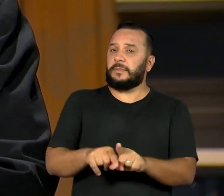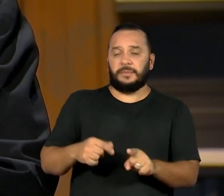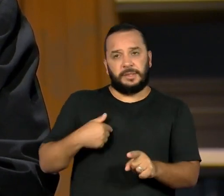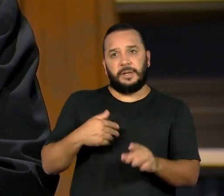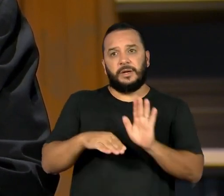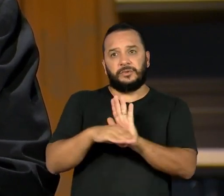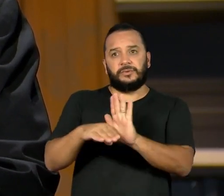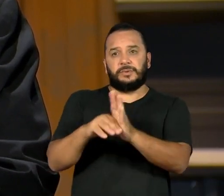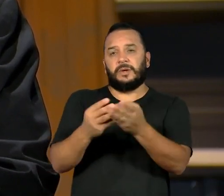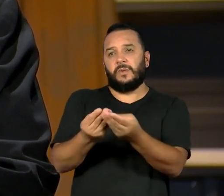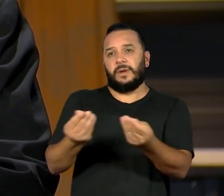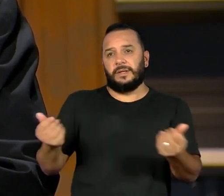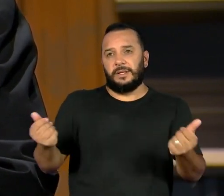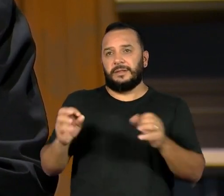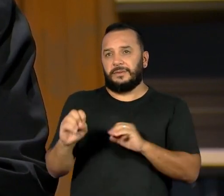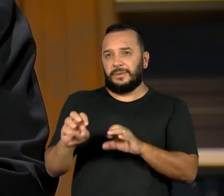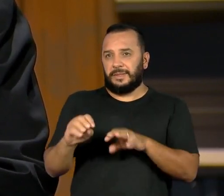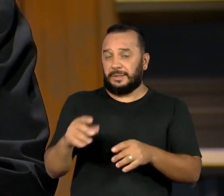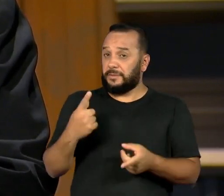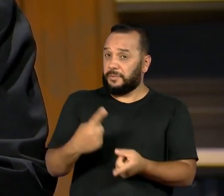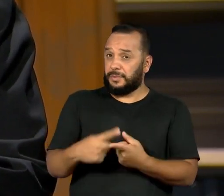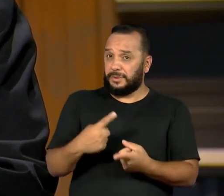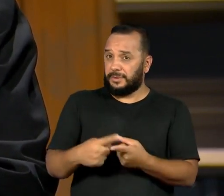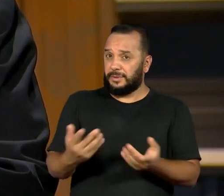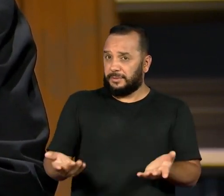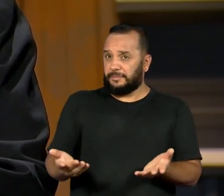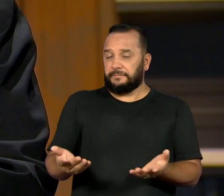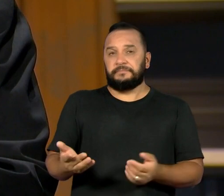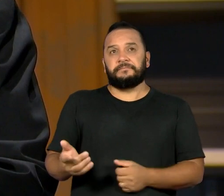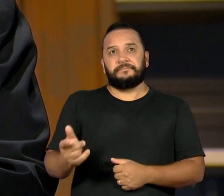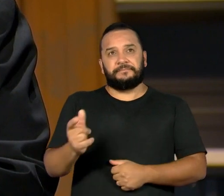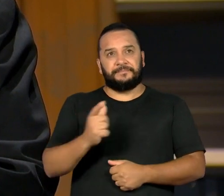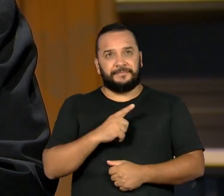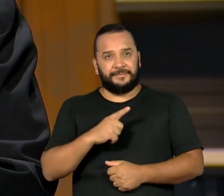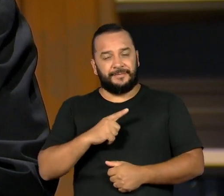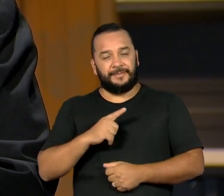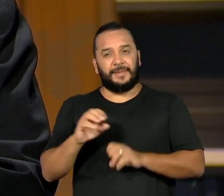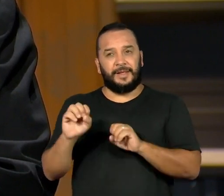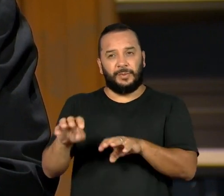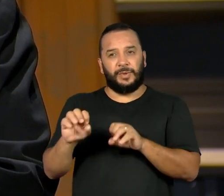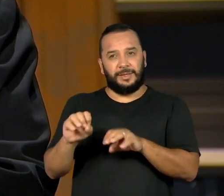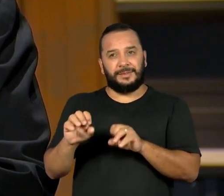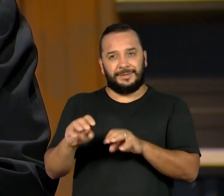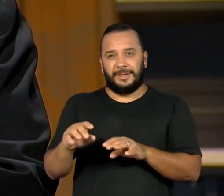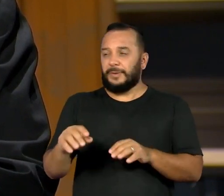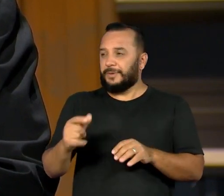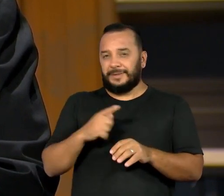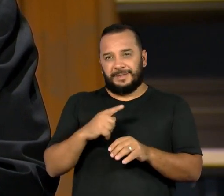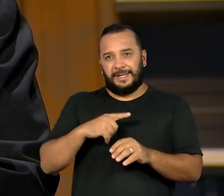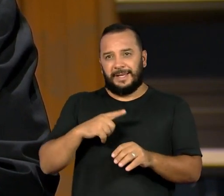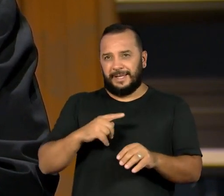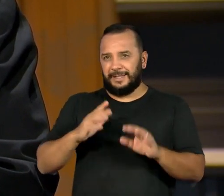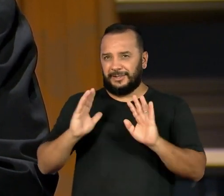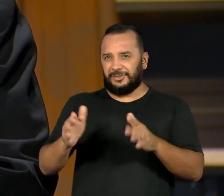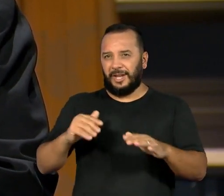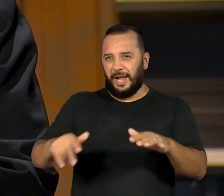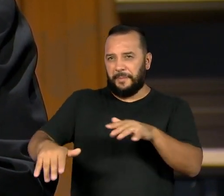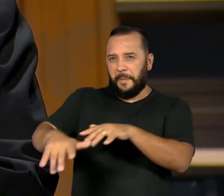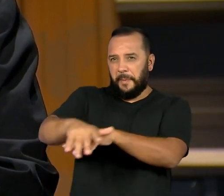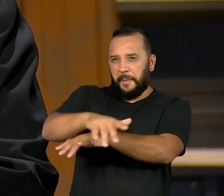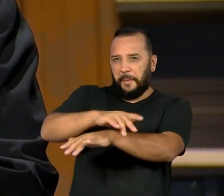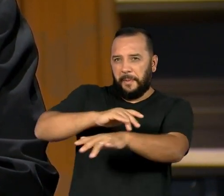educação, porque gera aquele caos, né, positivo que eu estava mencionando. Ou seja, tira